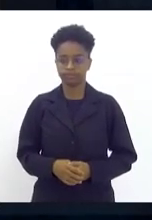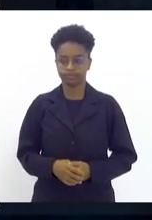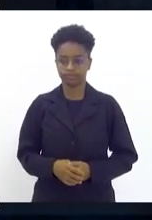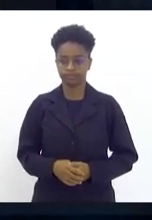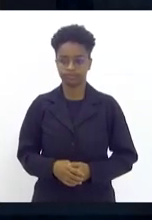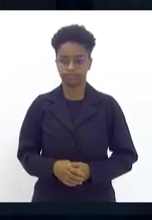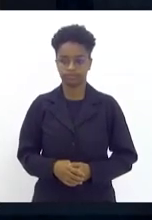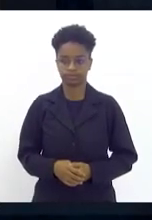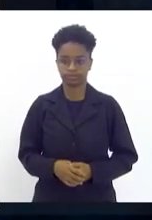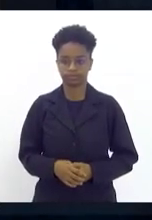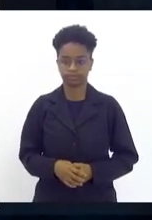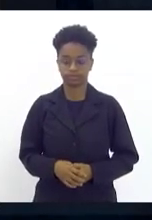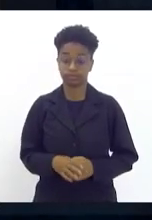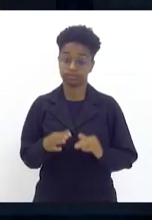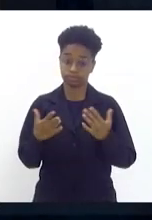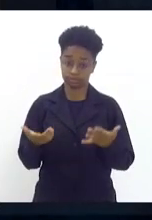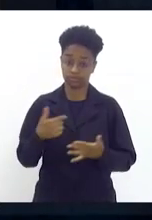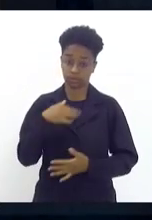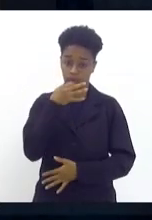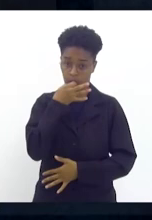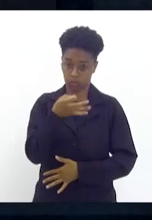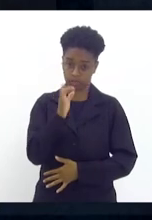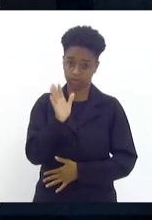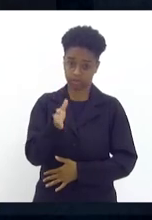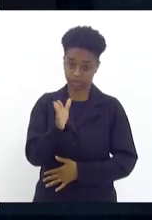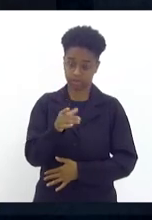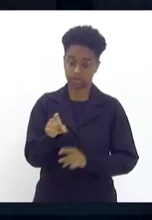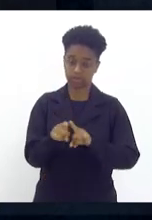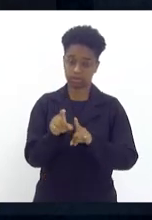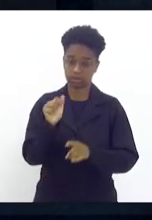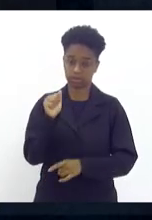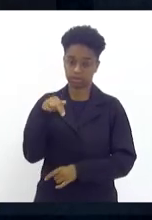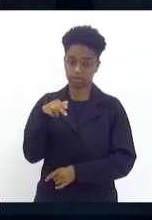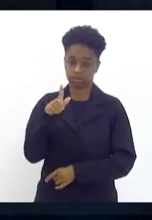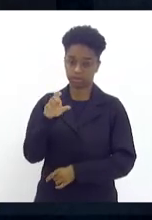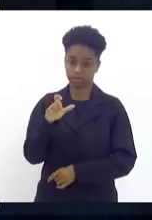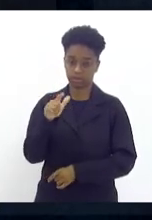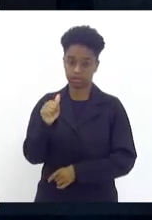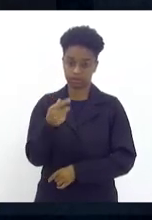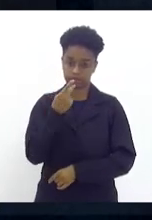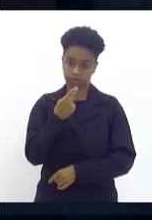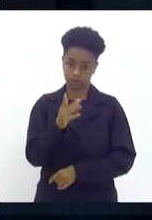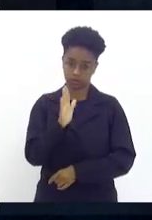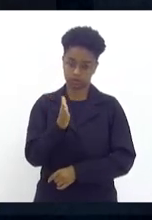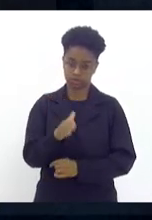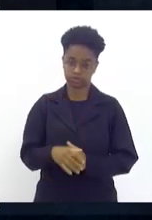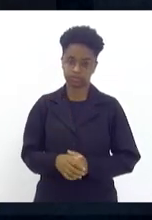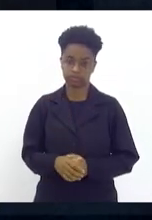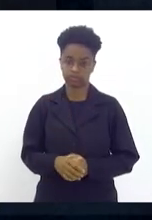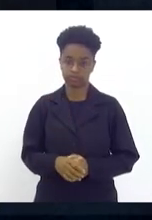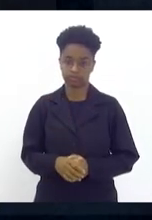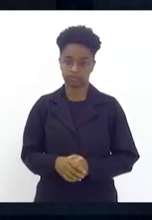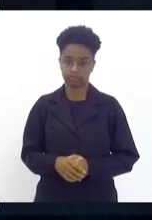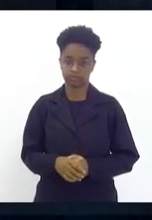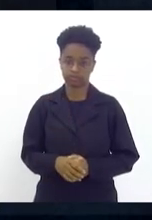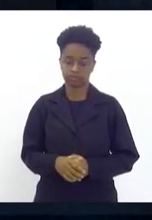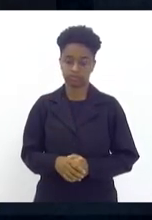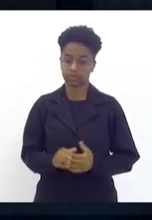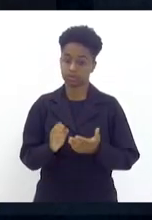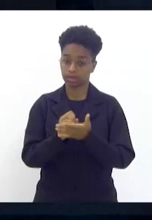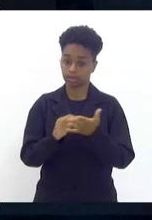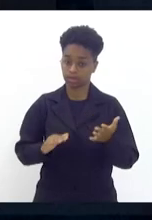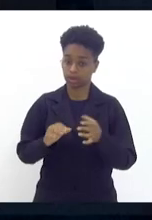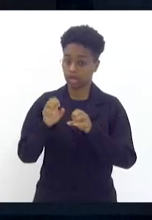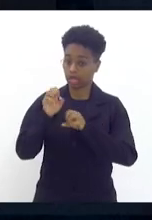Então, como eu já comentei, a Ângela falou muito, muito bem, né? A tarefa de educar uma criança